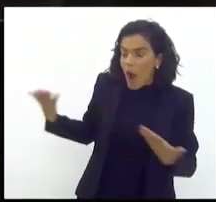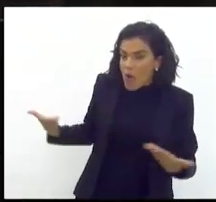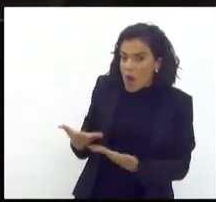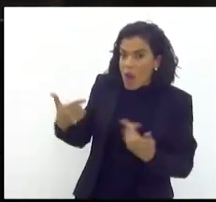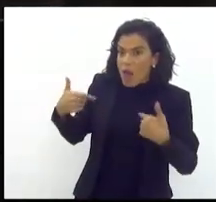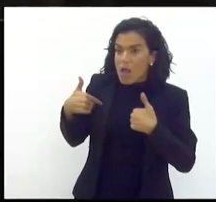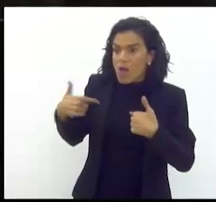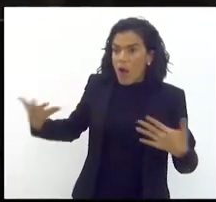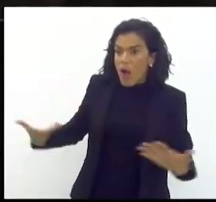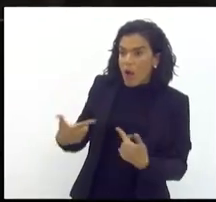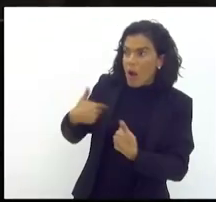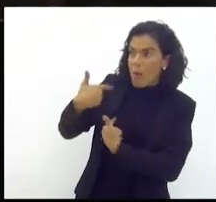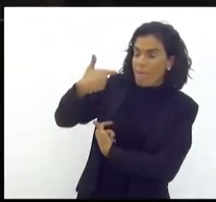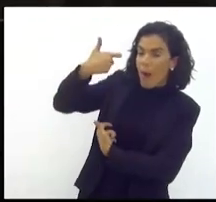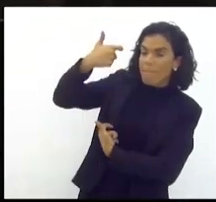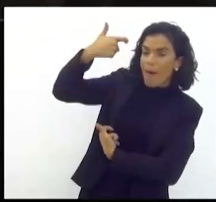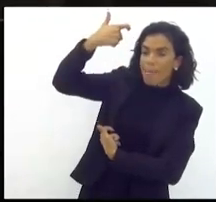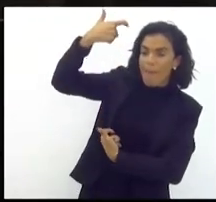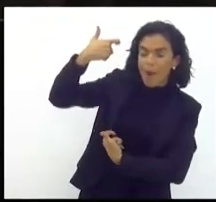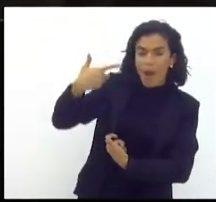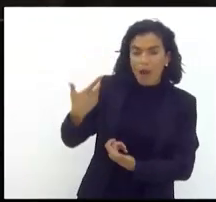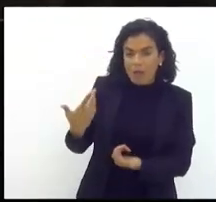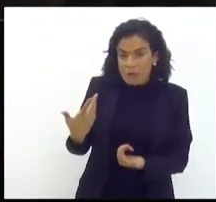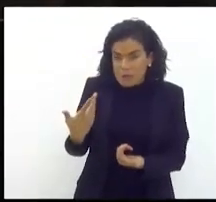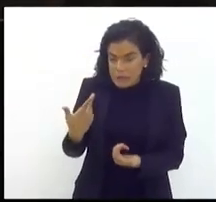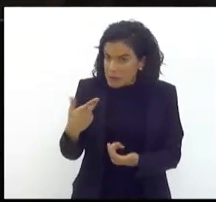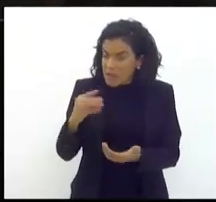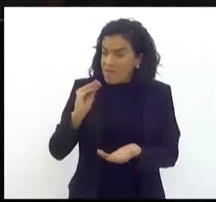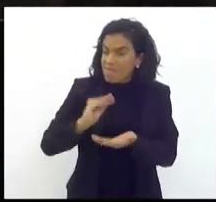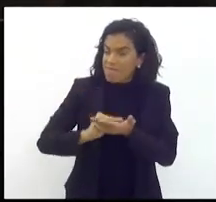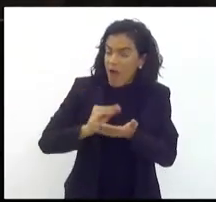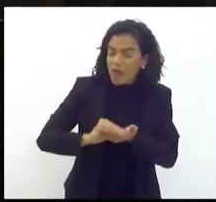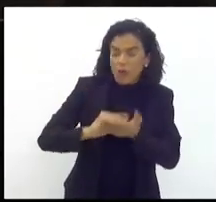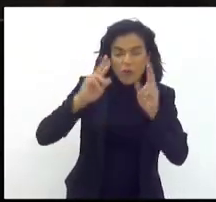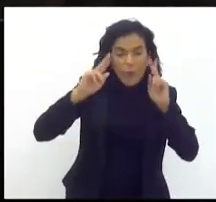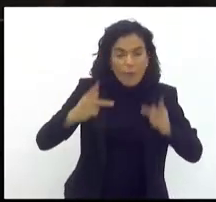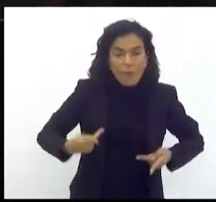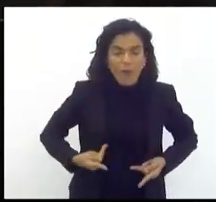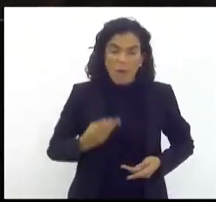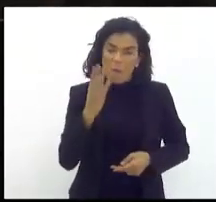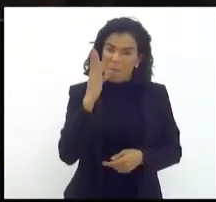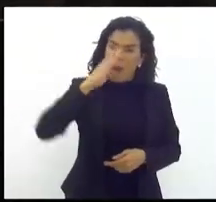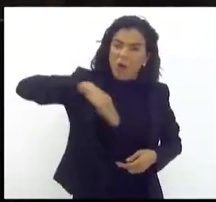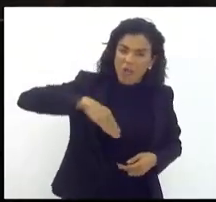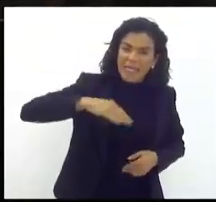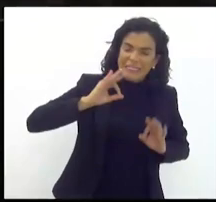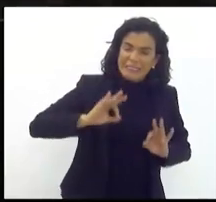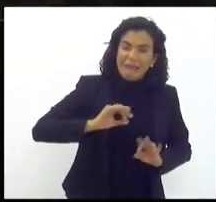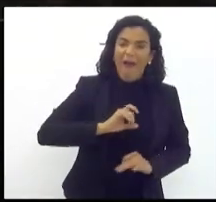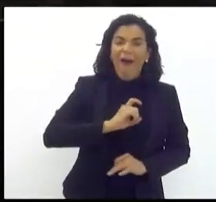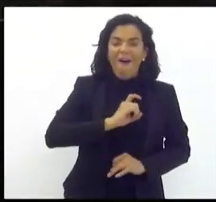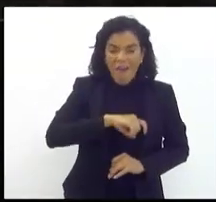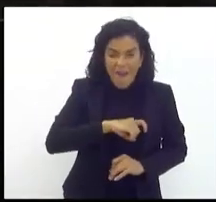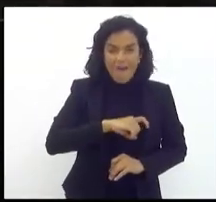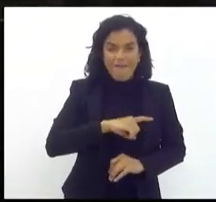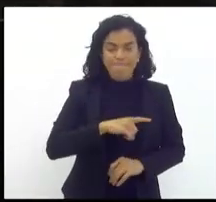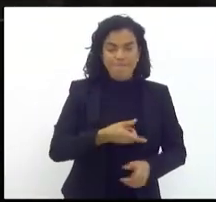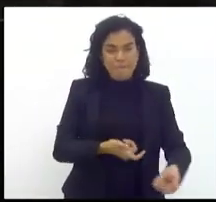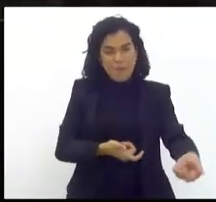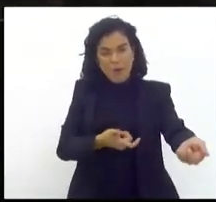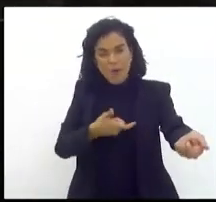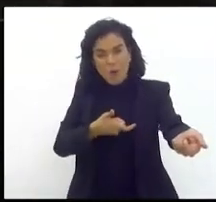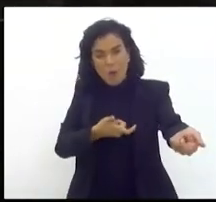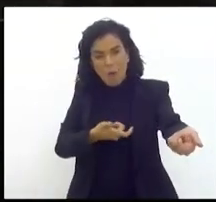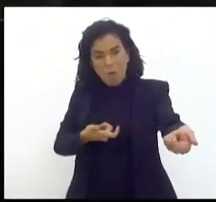incensa desde humanidade dessa crueldade dessa perversidade que impõe o braço armado